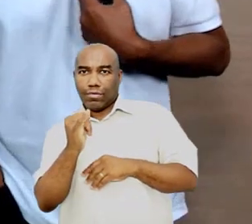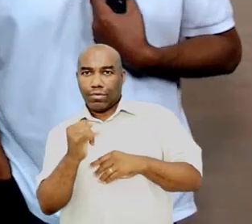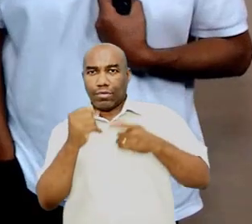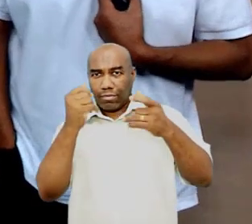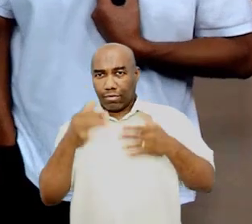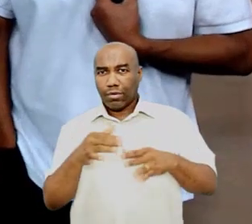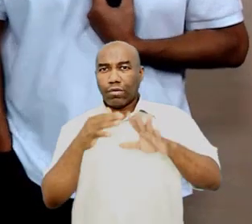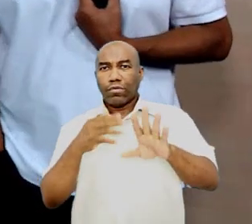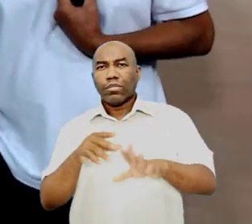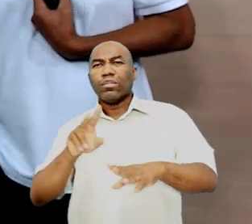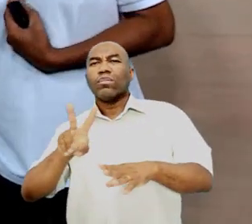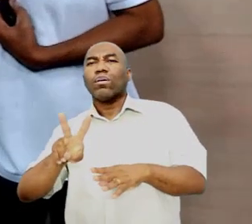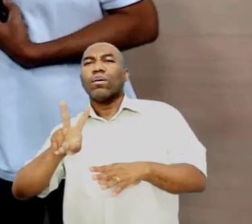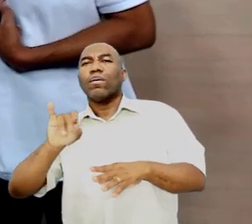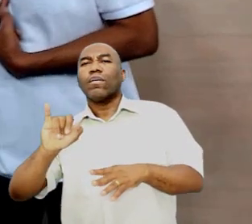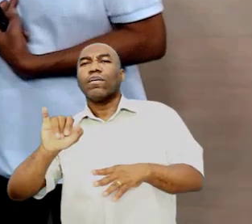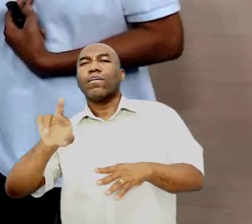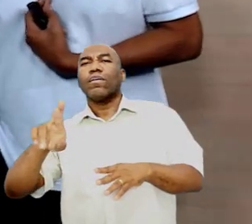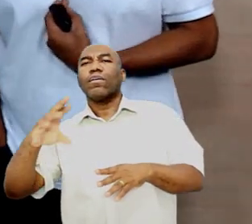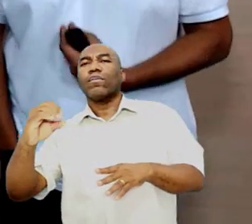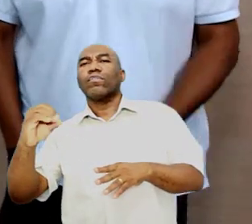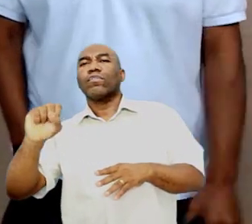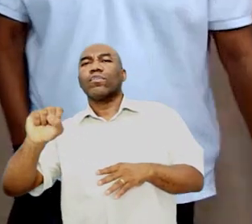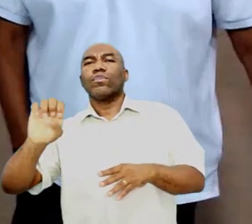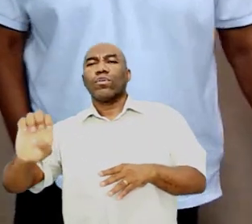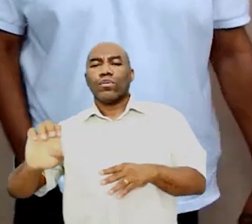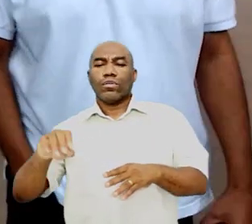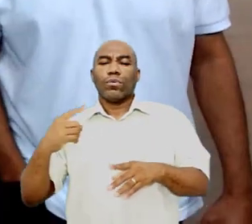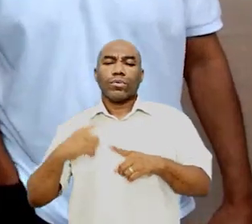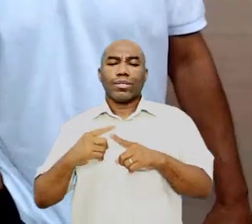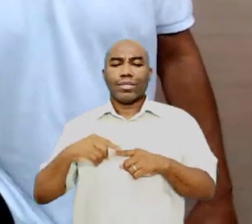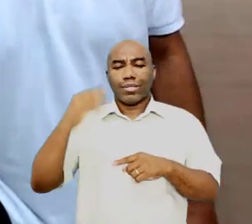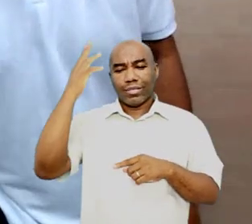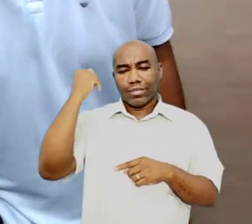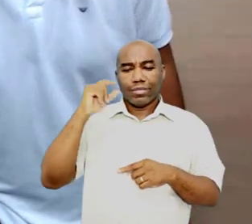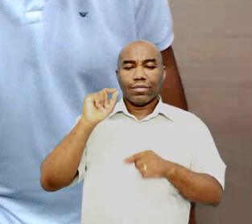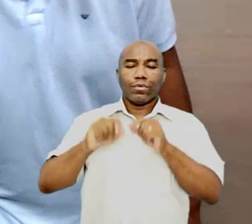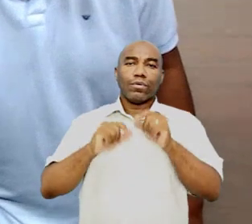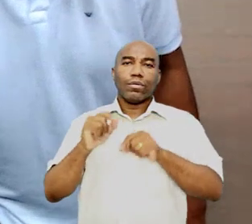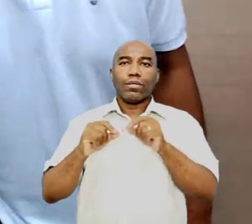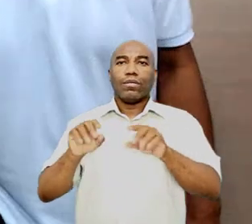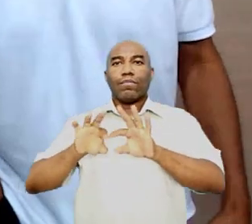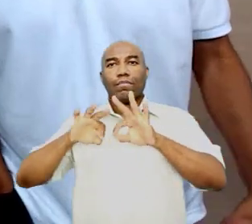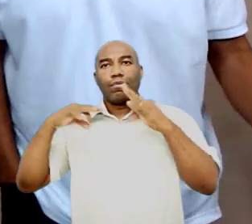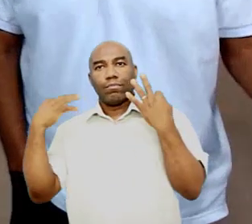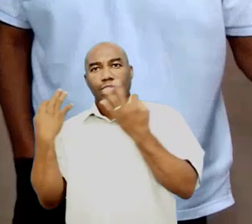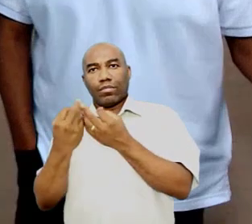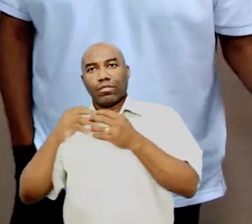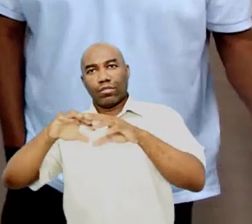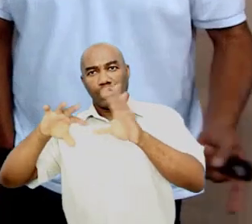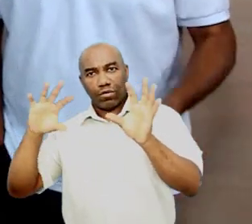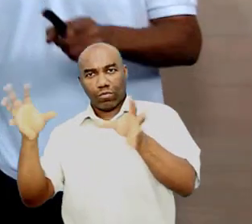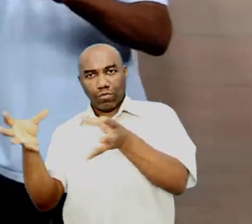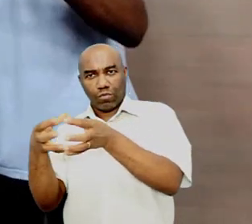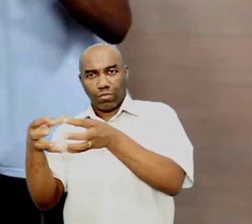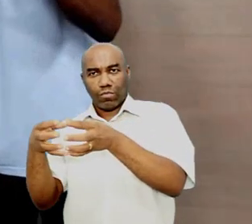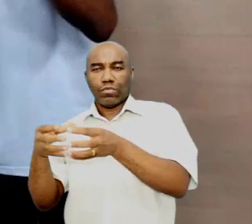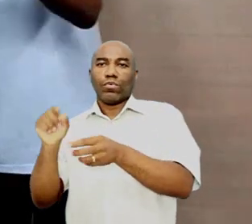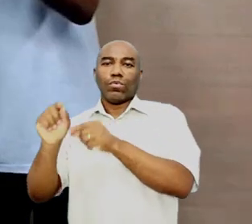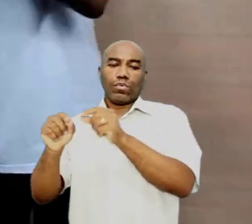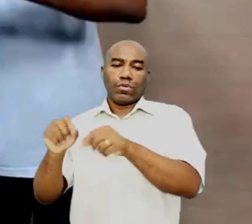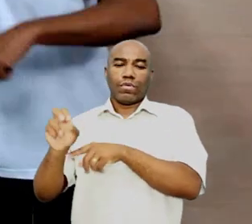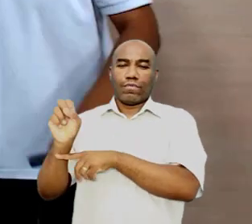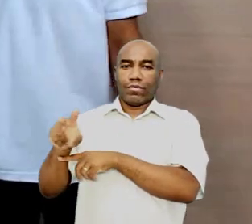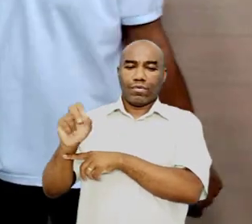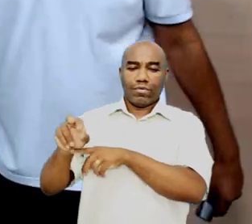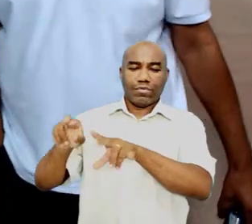difícil. Então ele prefere chamar virose por quê? Porque ele fala da família. Tá certo. Ele está falando